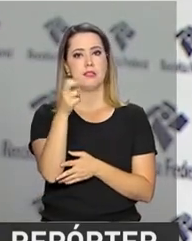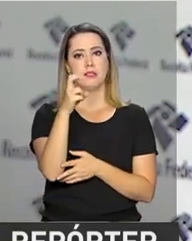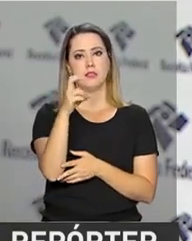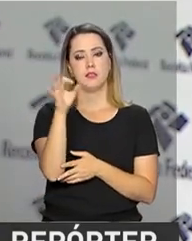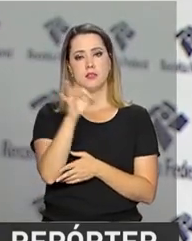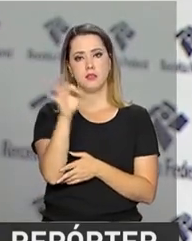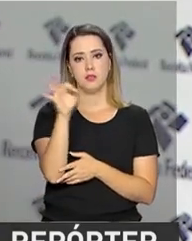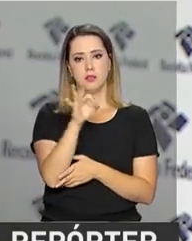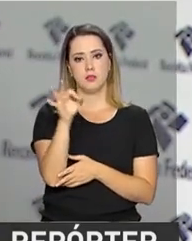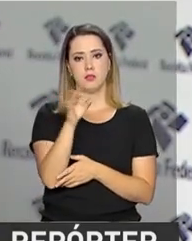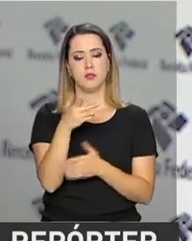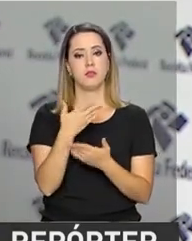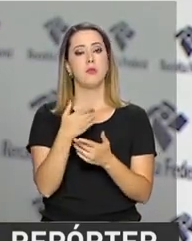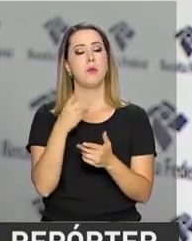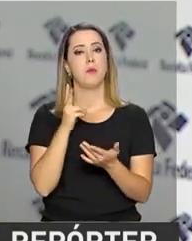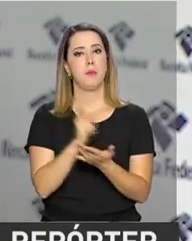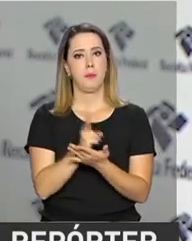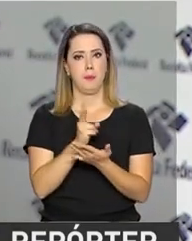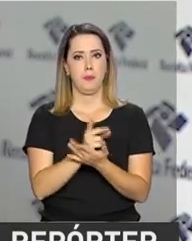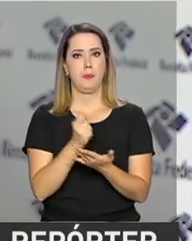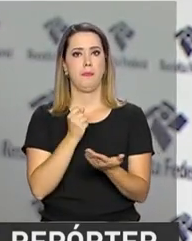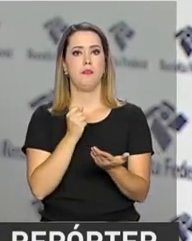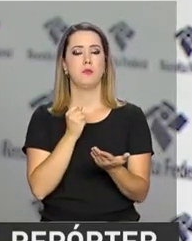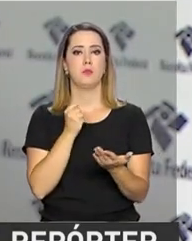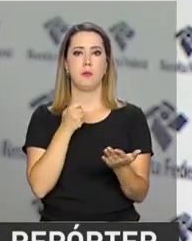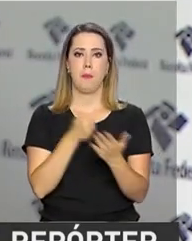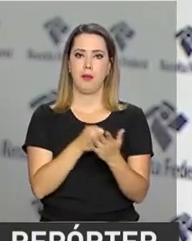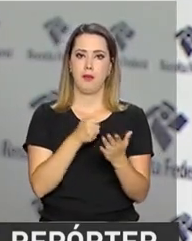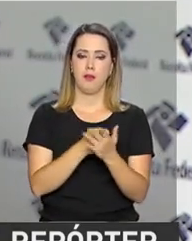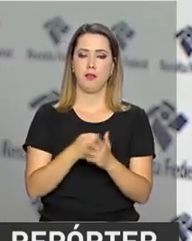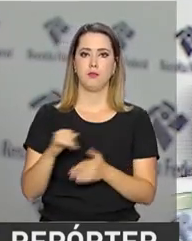sem prejuízo e e ainda a importação de juros também pela taxa selic